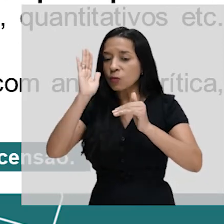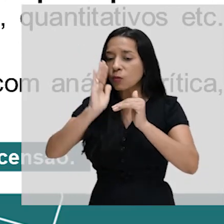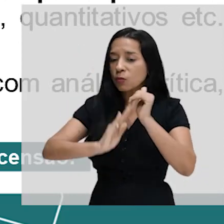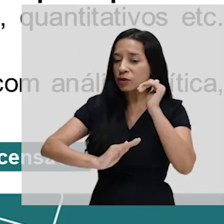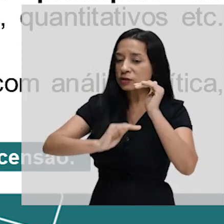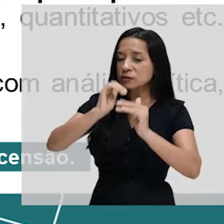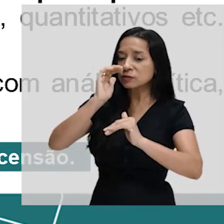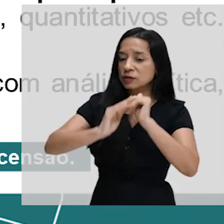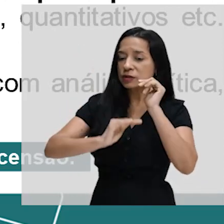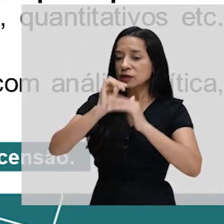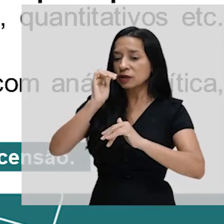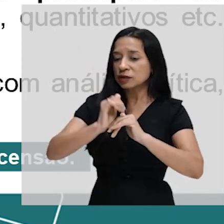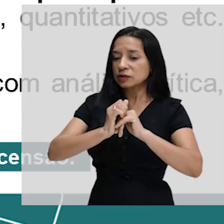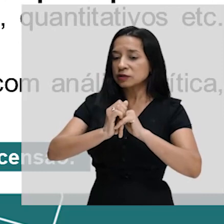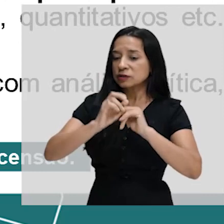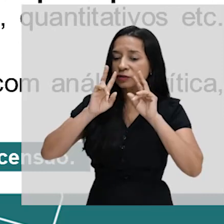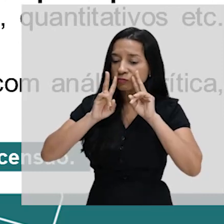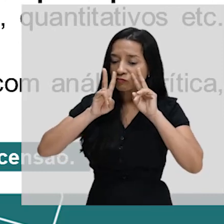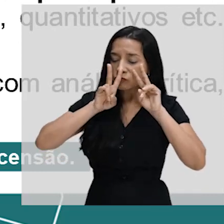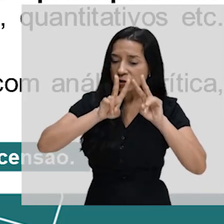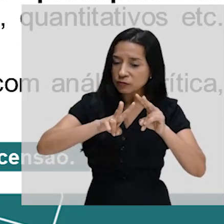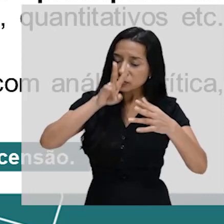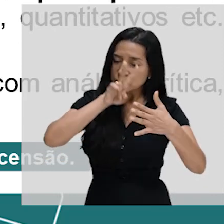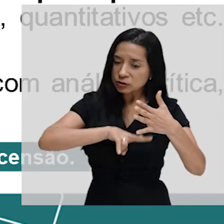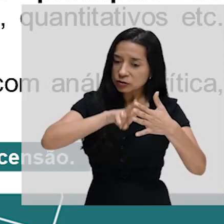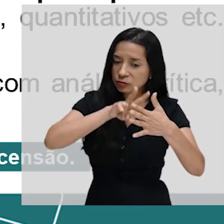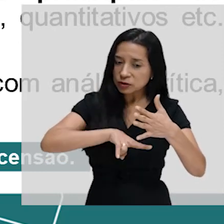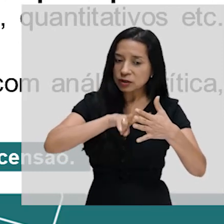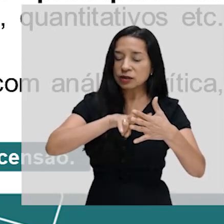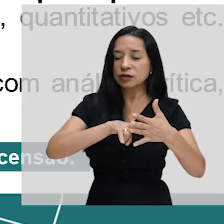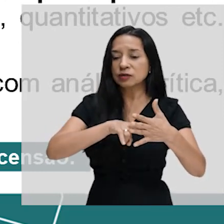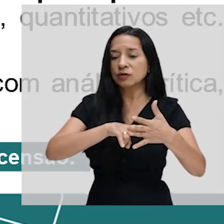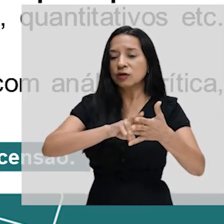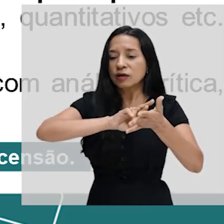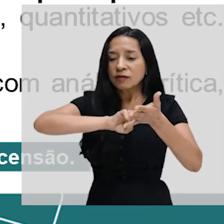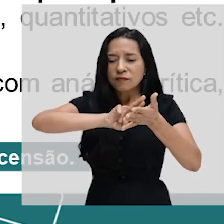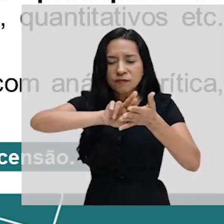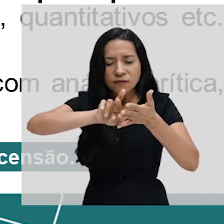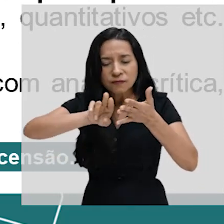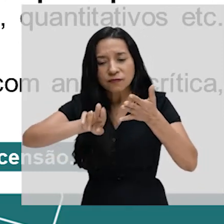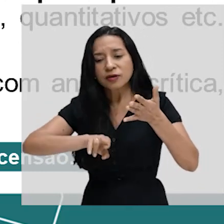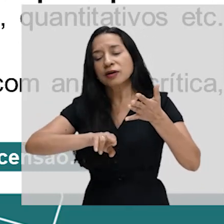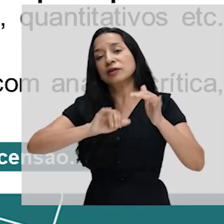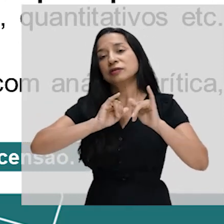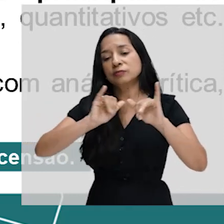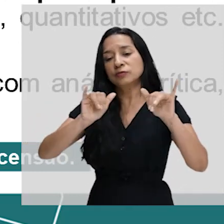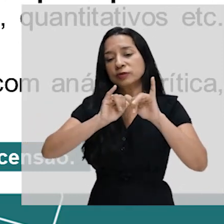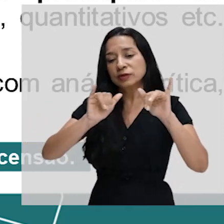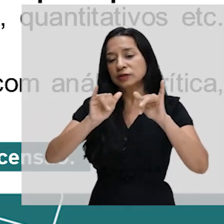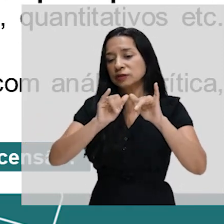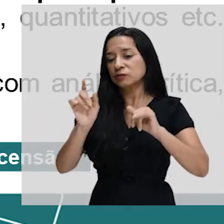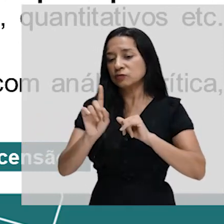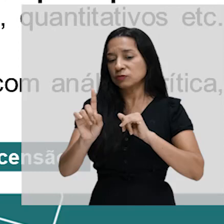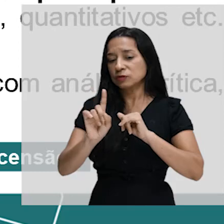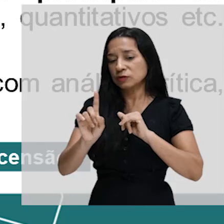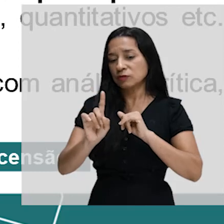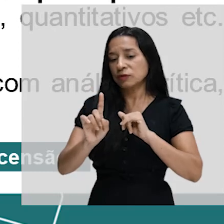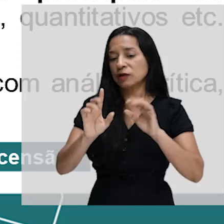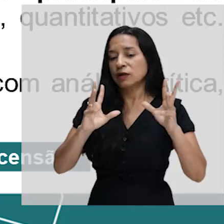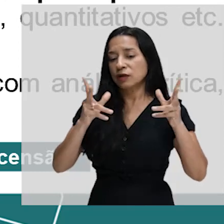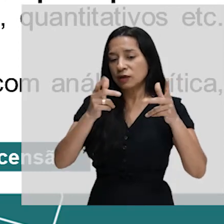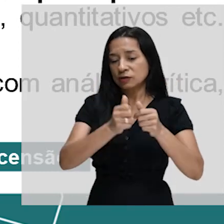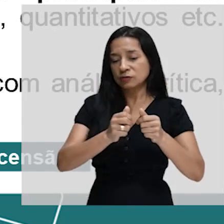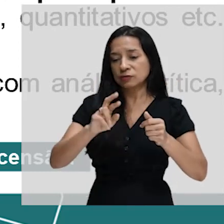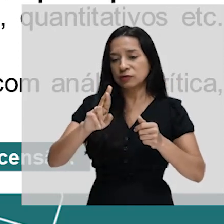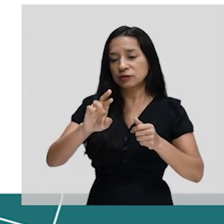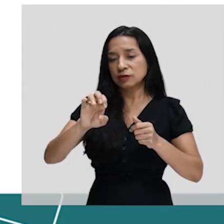dar um parecer, tá bom? A análise de determinada edição, quando tem várias publicações, já não é chamado de resumo, mas é